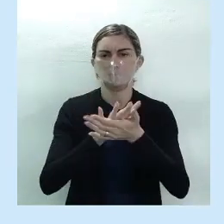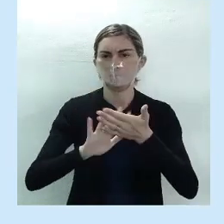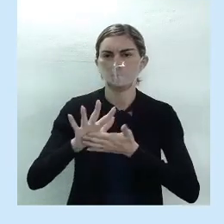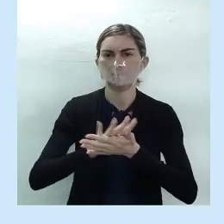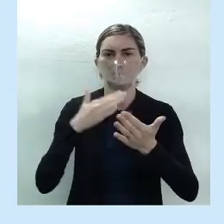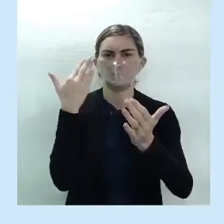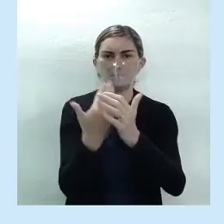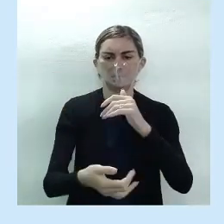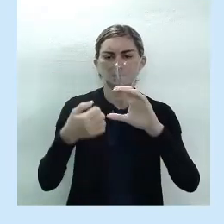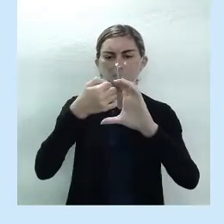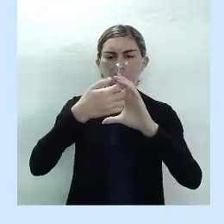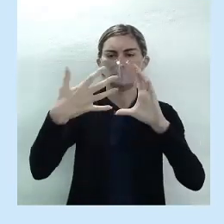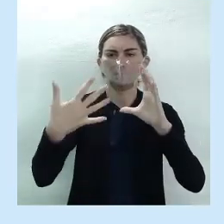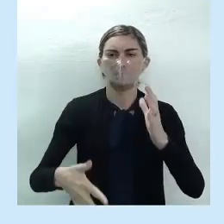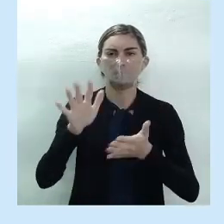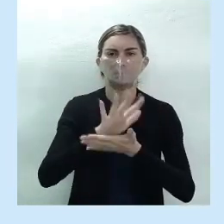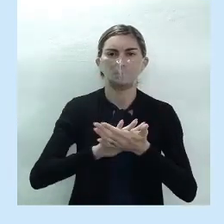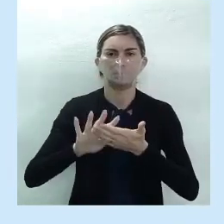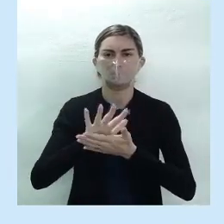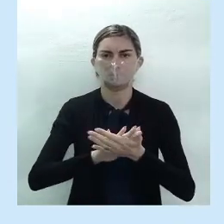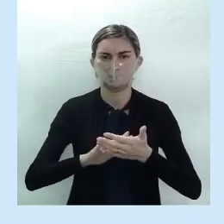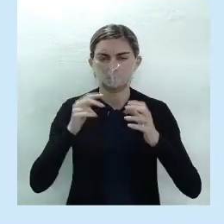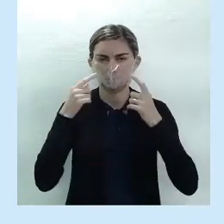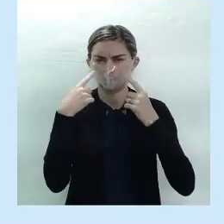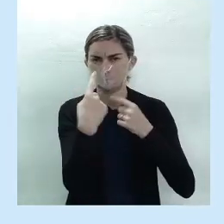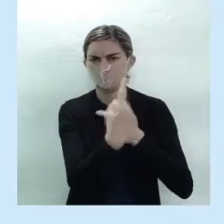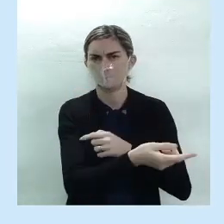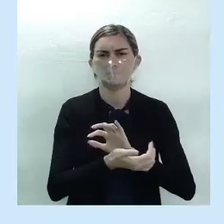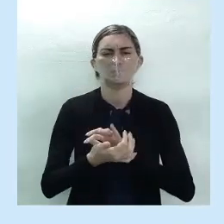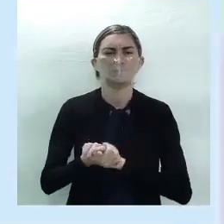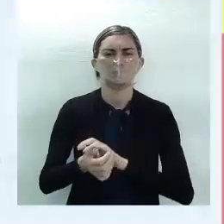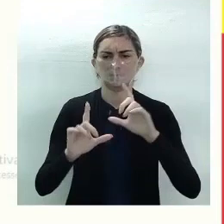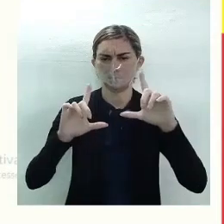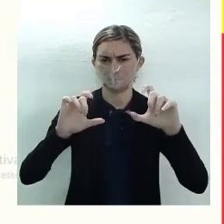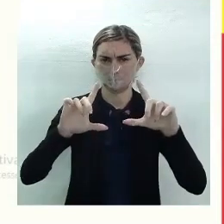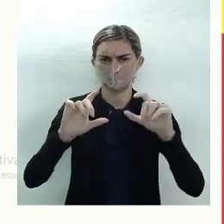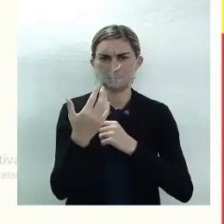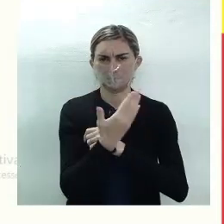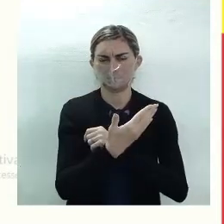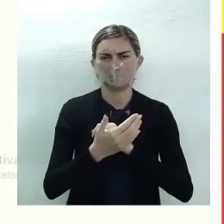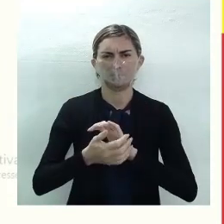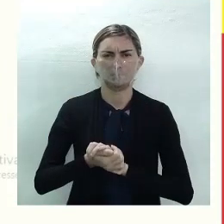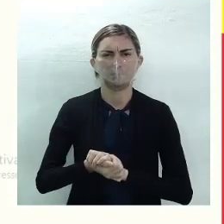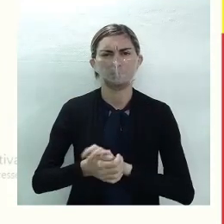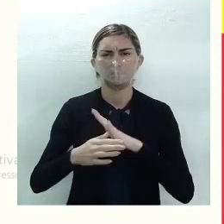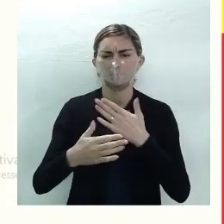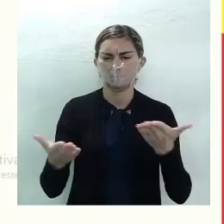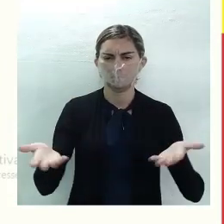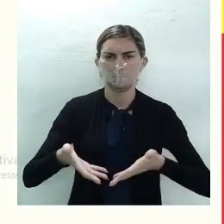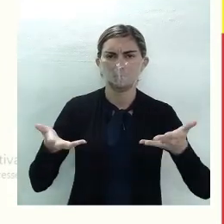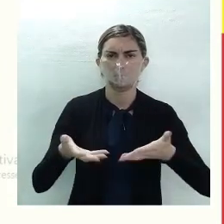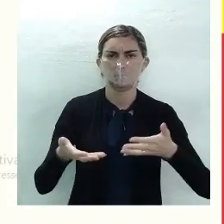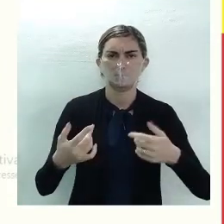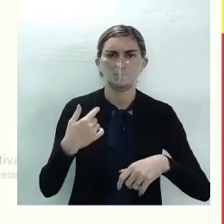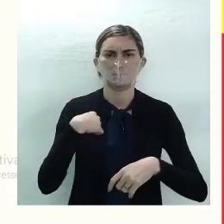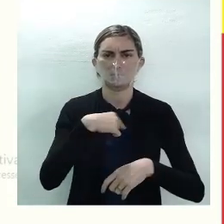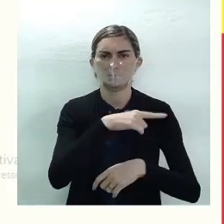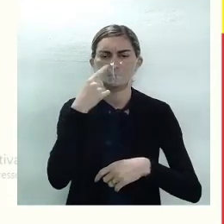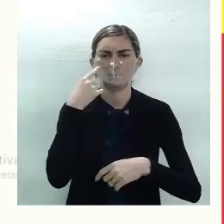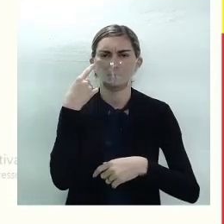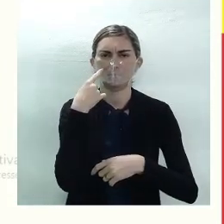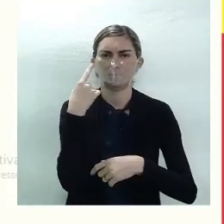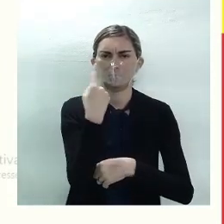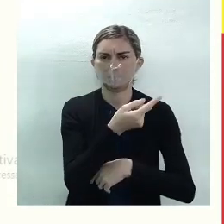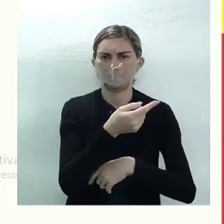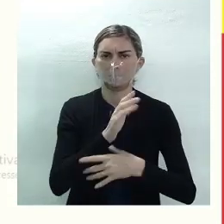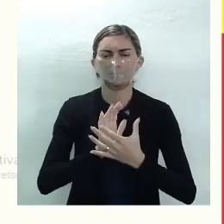perder as suas características. Beleza? Observe aí na tela de vocês. Agora, a gente vai ver,